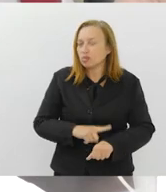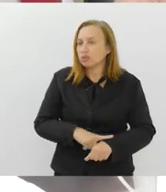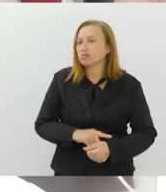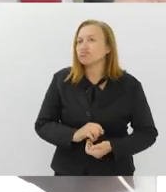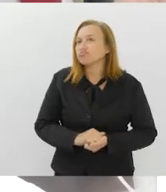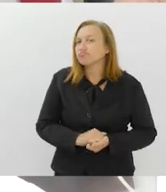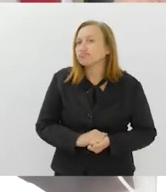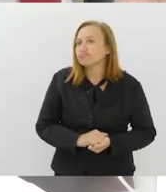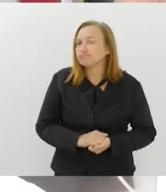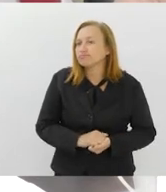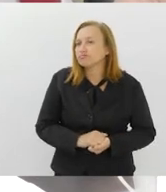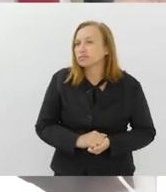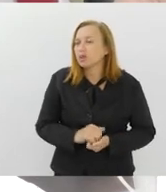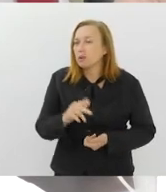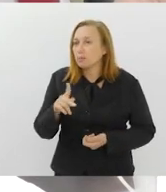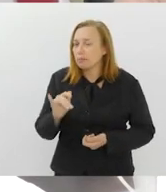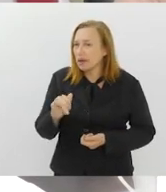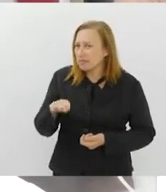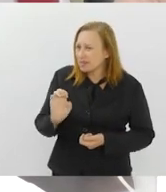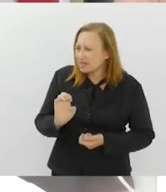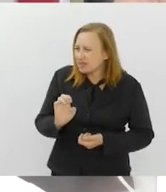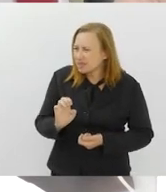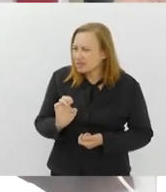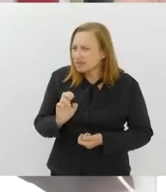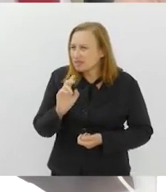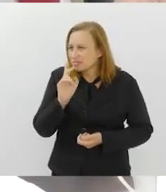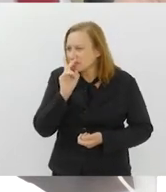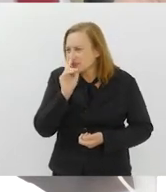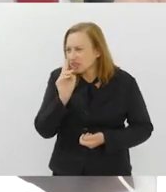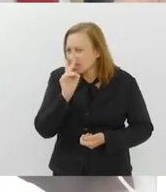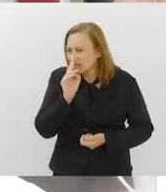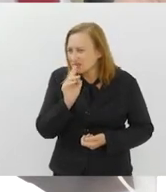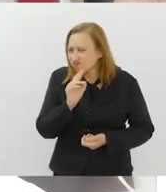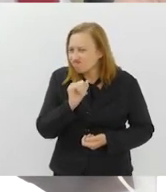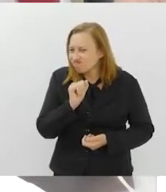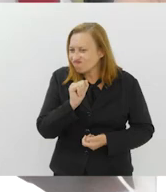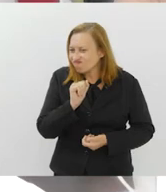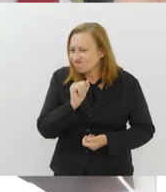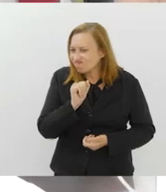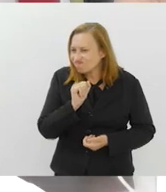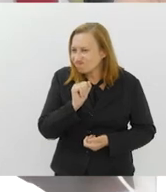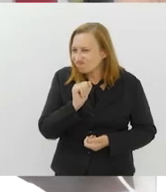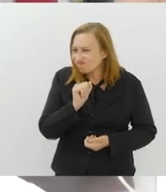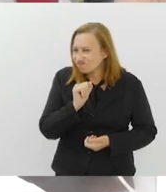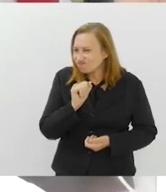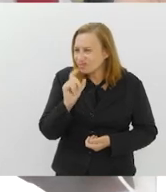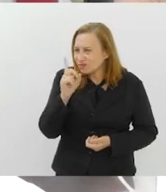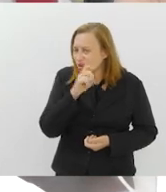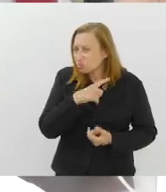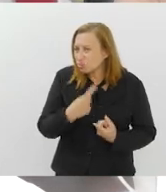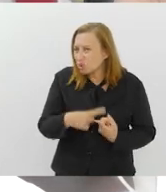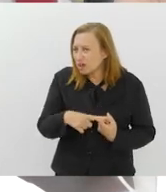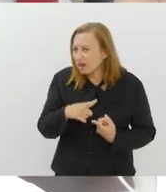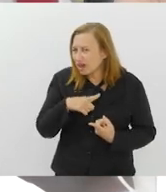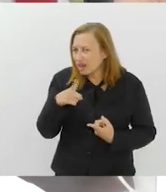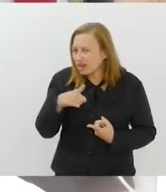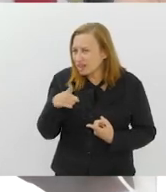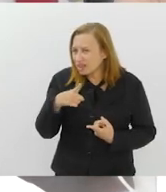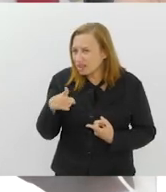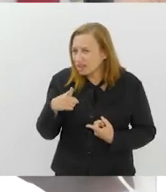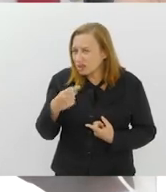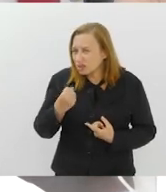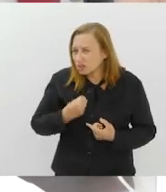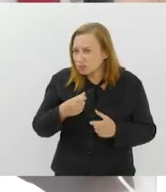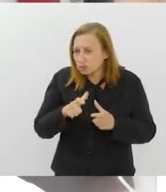que, para os pais e para mães, me parecia ser seletivo, porque ali uma massa enorme